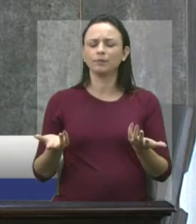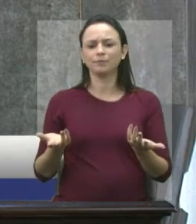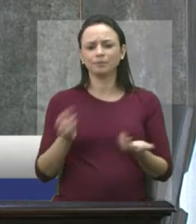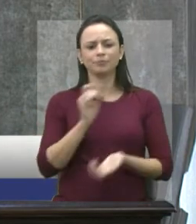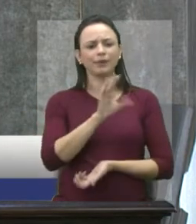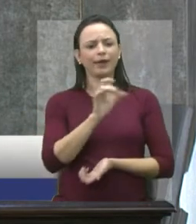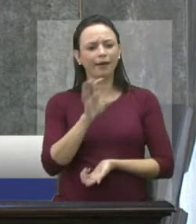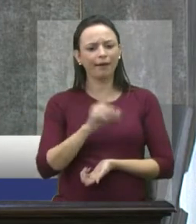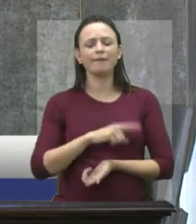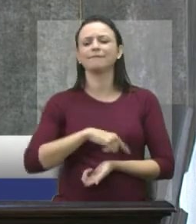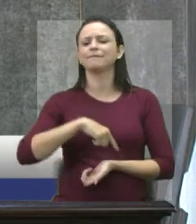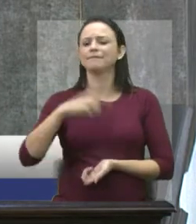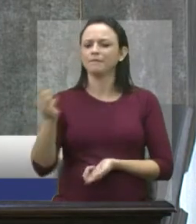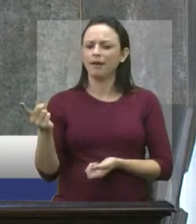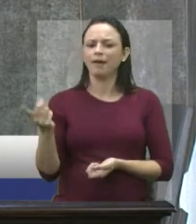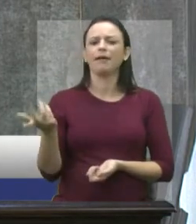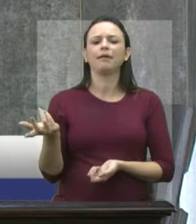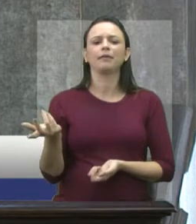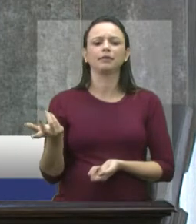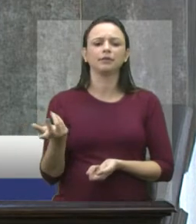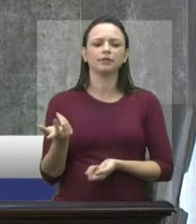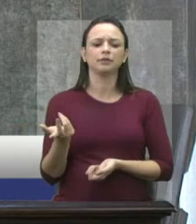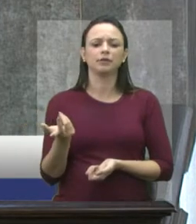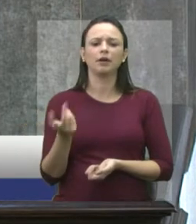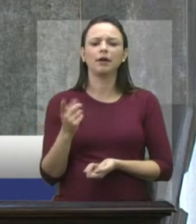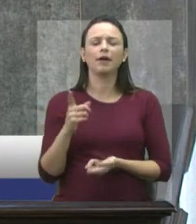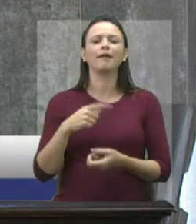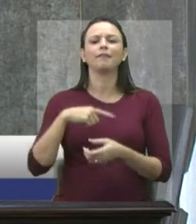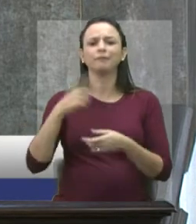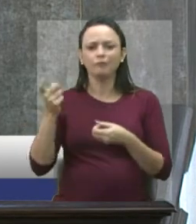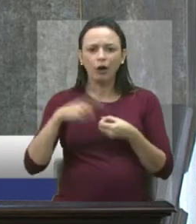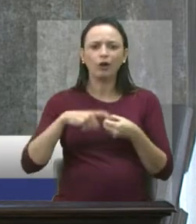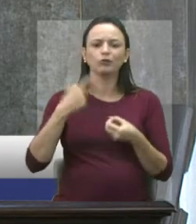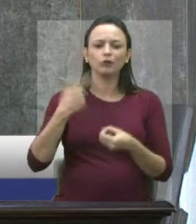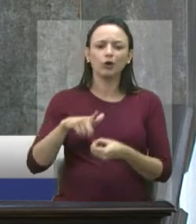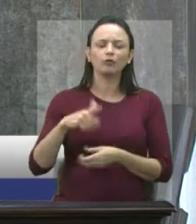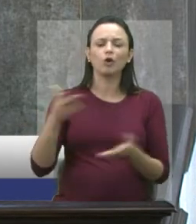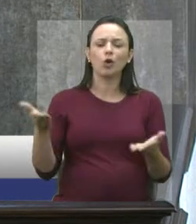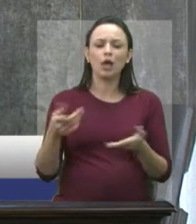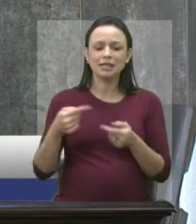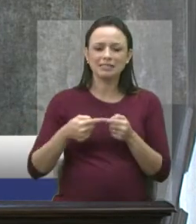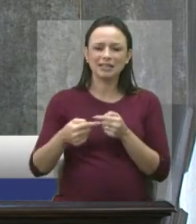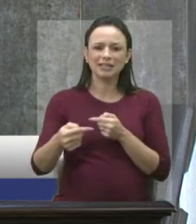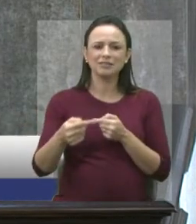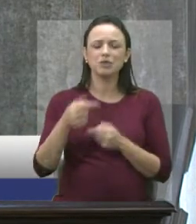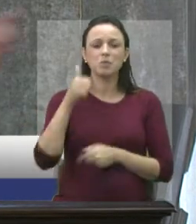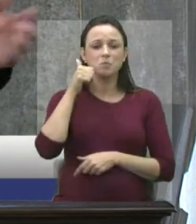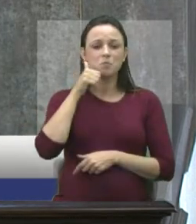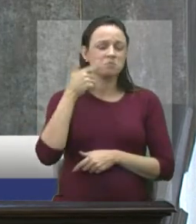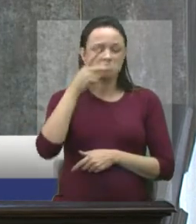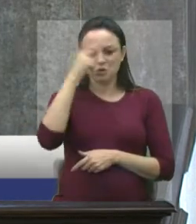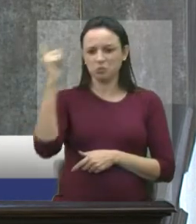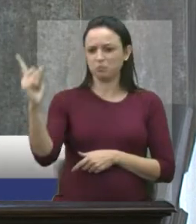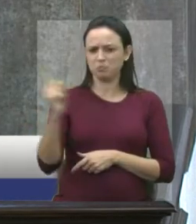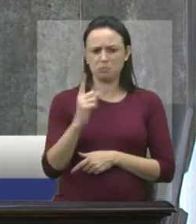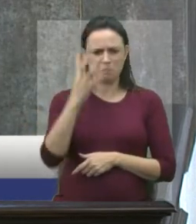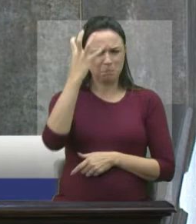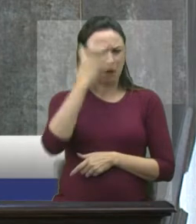vai, voltam para cá com os mesmos pedidos. E essa semana nós atendemos uma pessoa muito irada, muito brava, eu e o